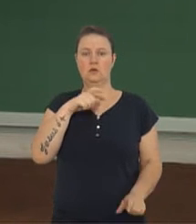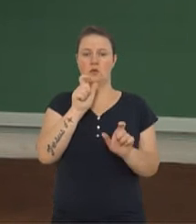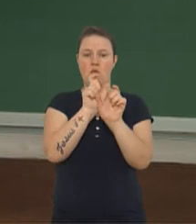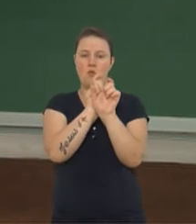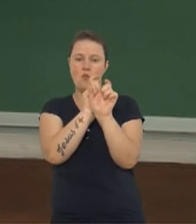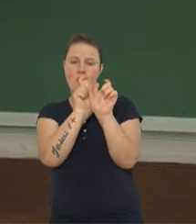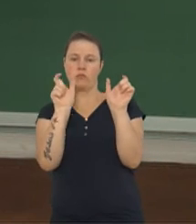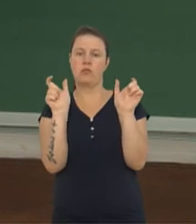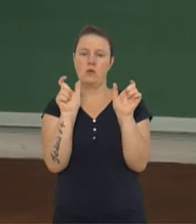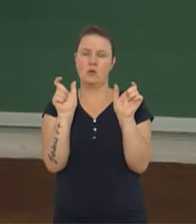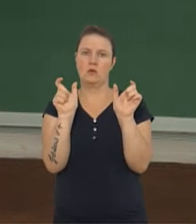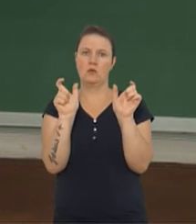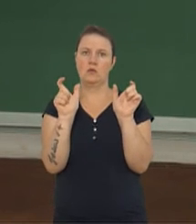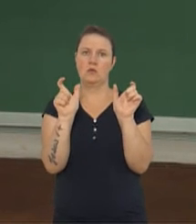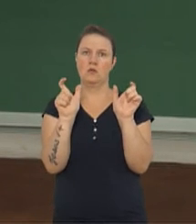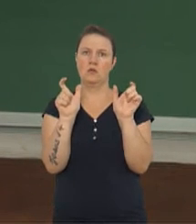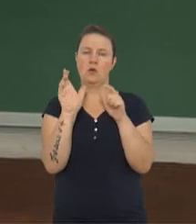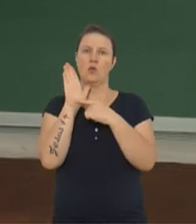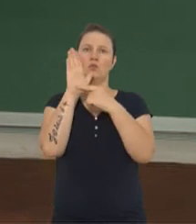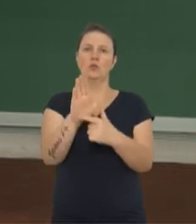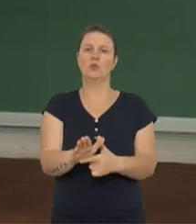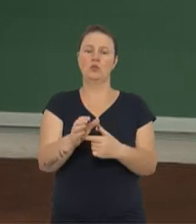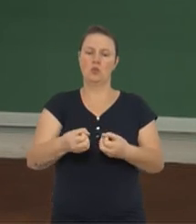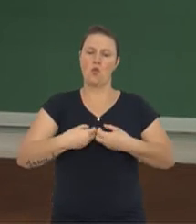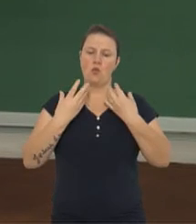a ideia de unicamente,